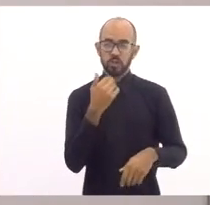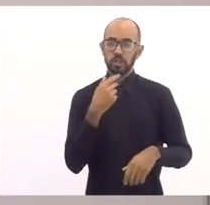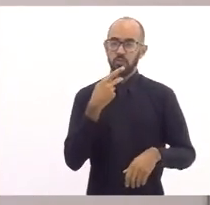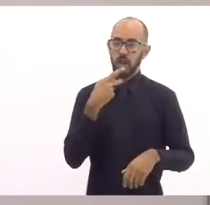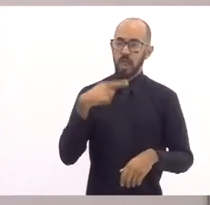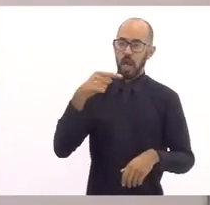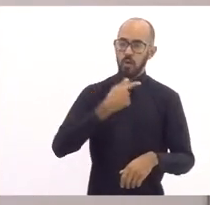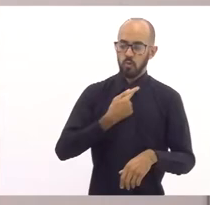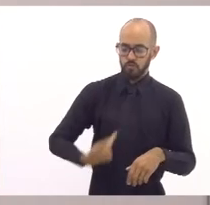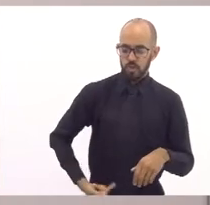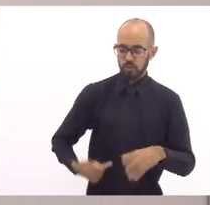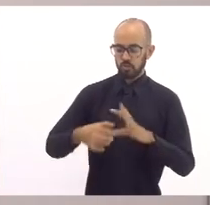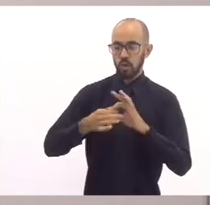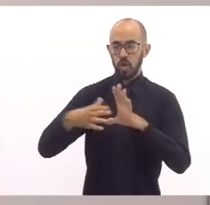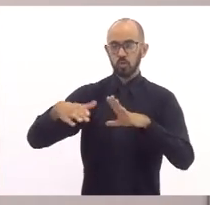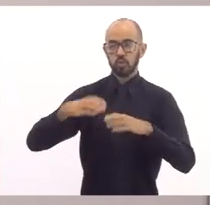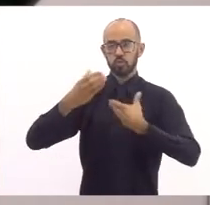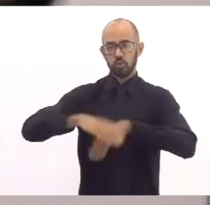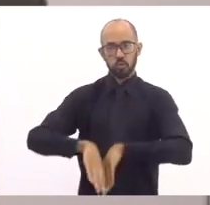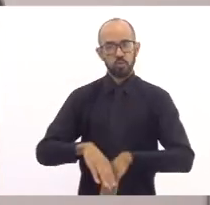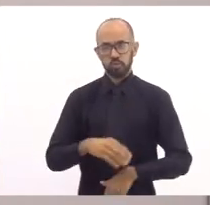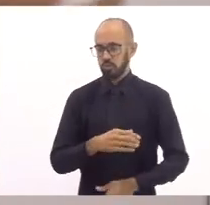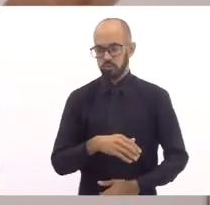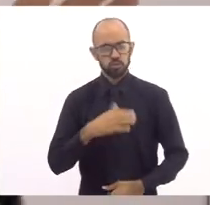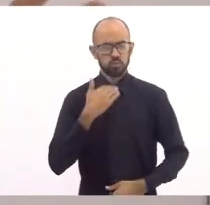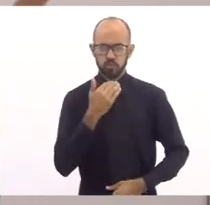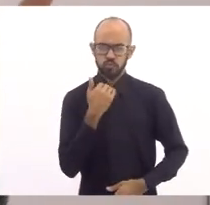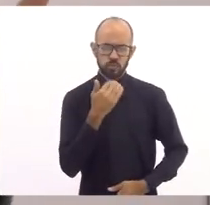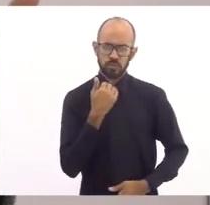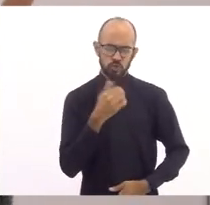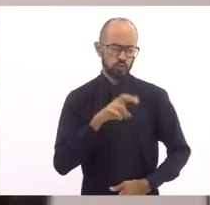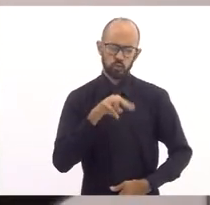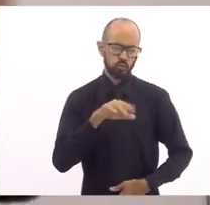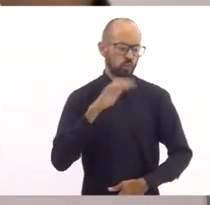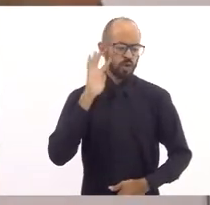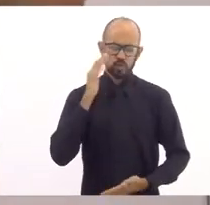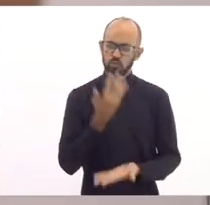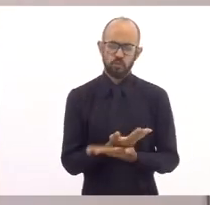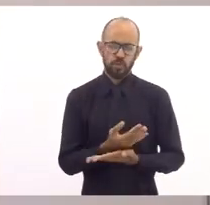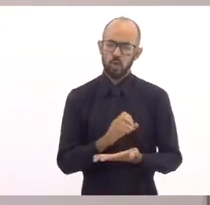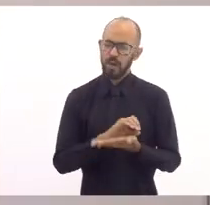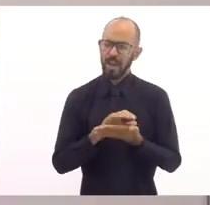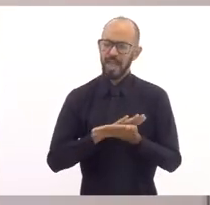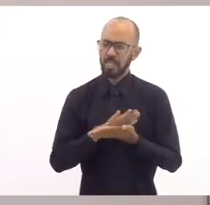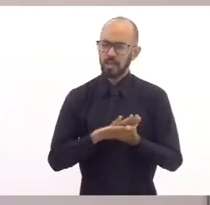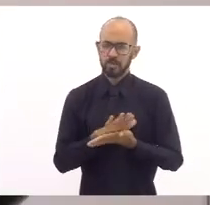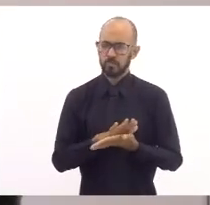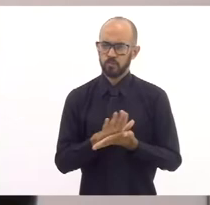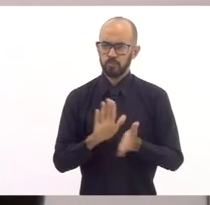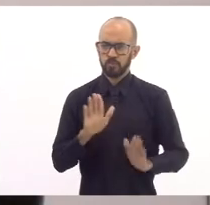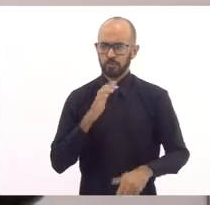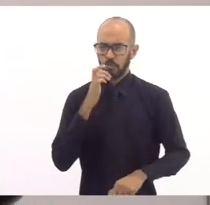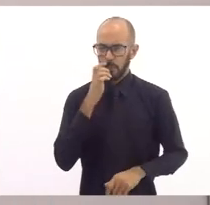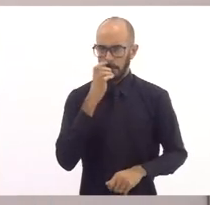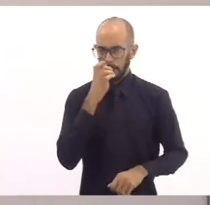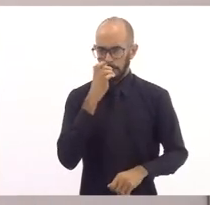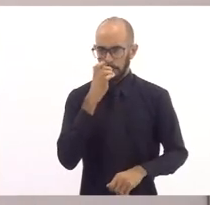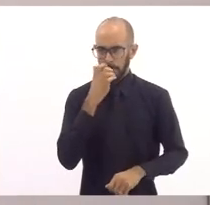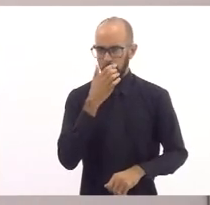governador autorizou o concurso público. Isso não resolveu nada. Resolveu absolutamente nada.